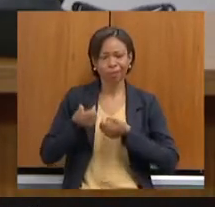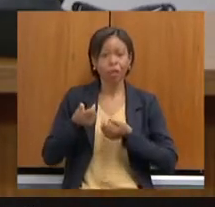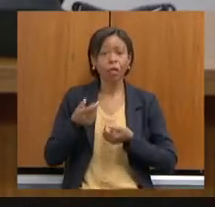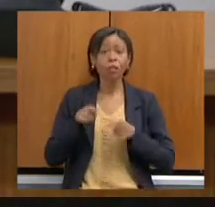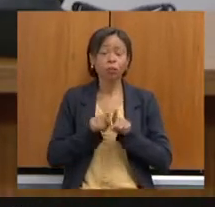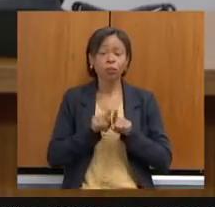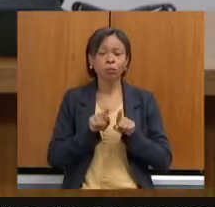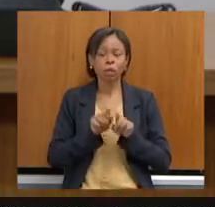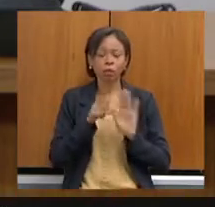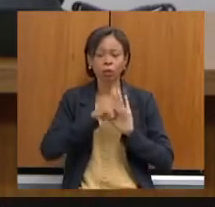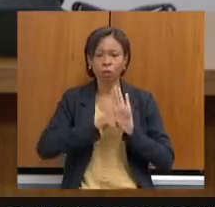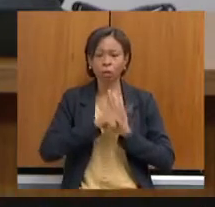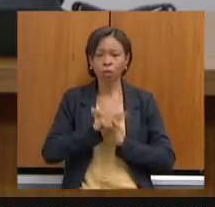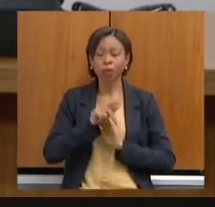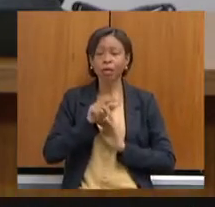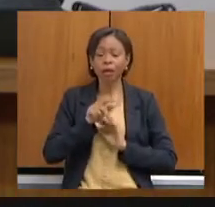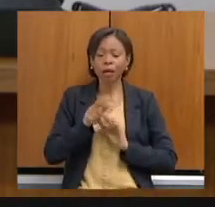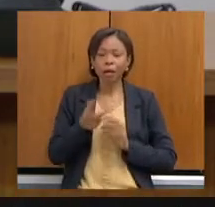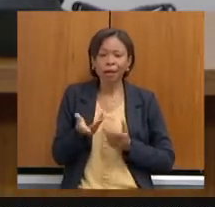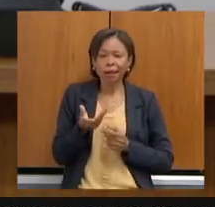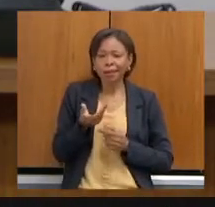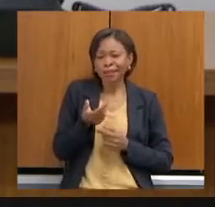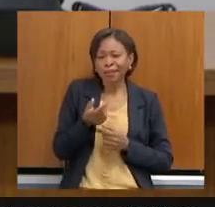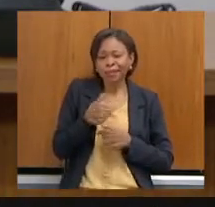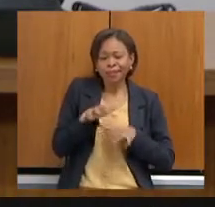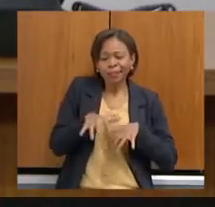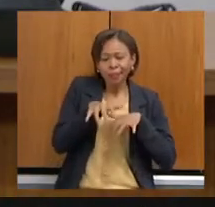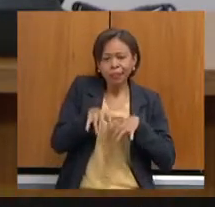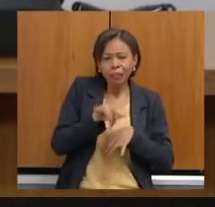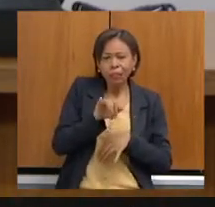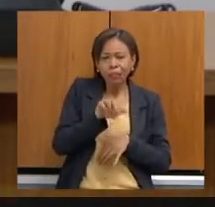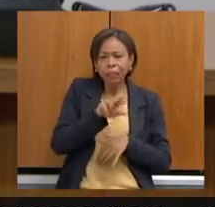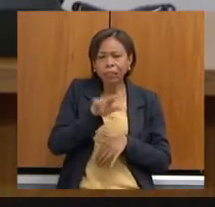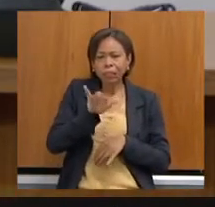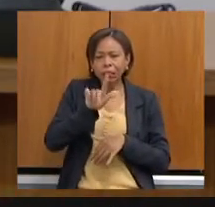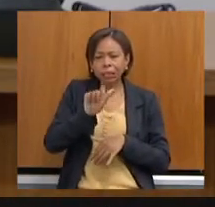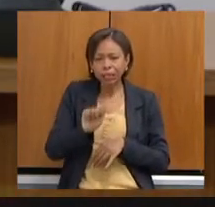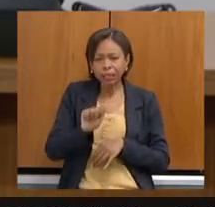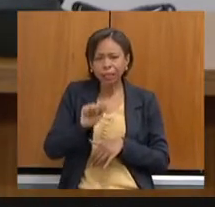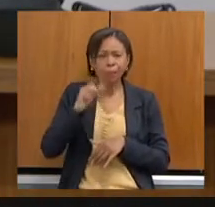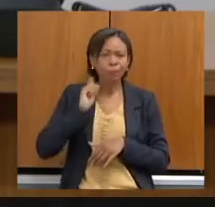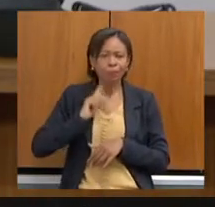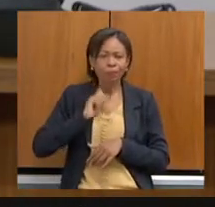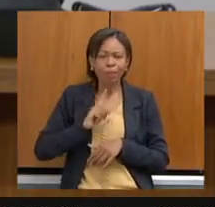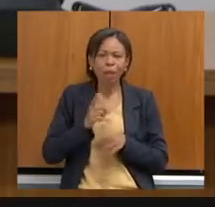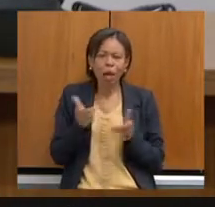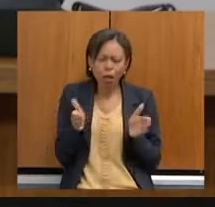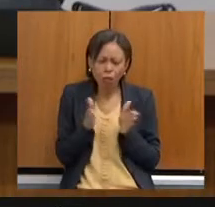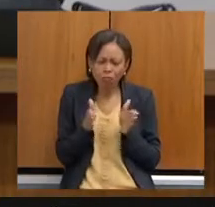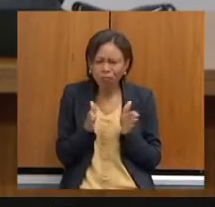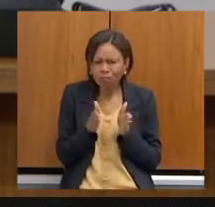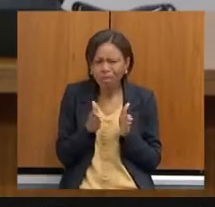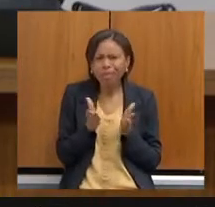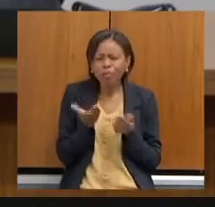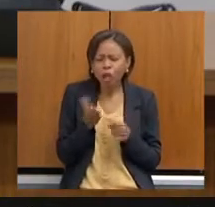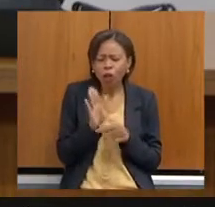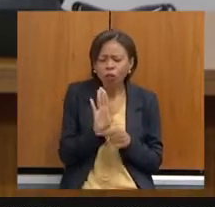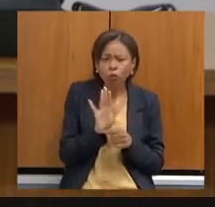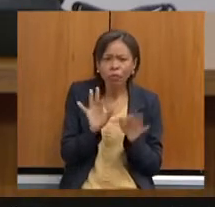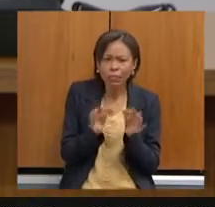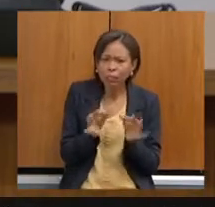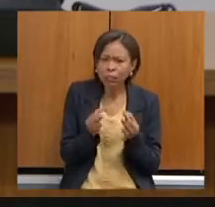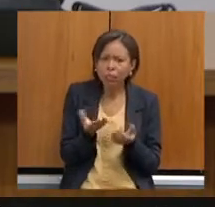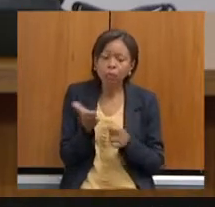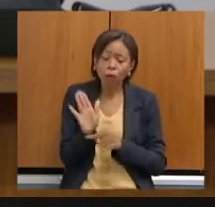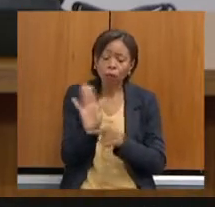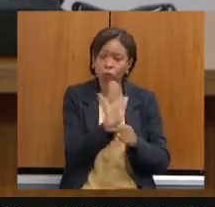irrigaminas que eu sempre falo que é um trabalho de formiguinha porque são pequenos que fazem muita diferença para as famílias que recebem